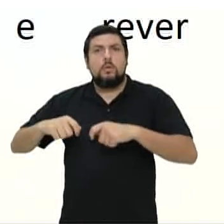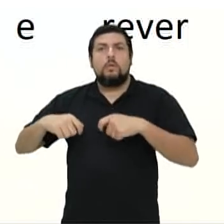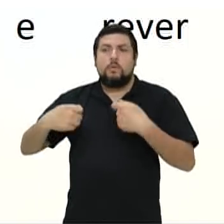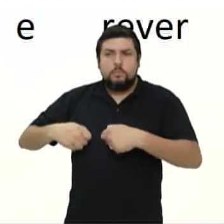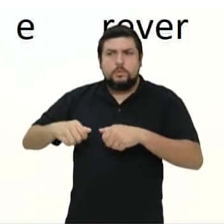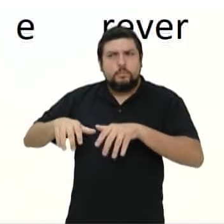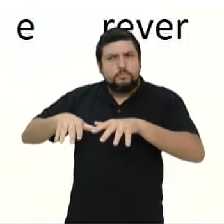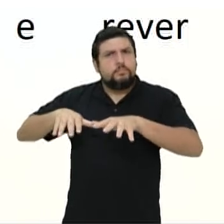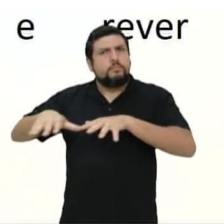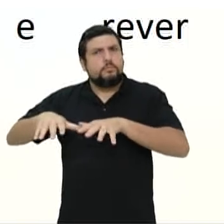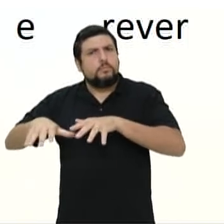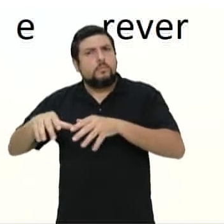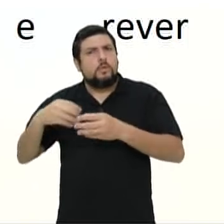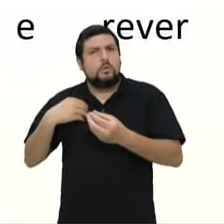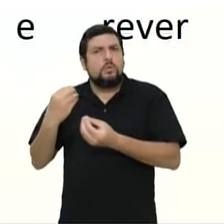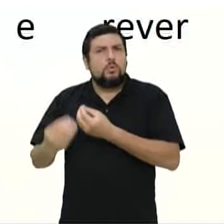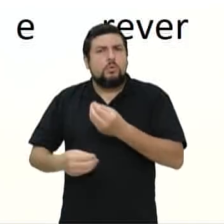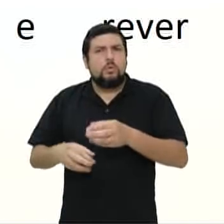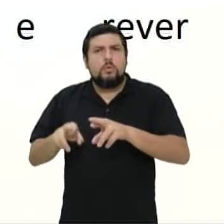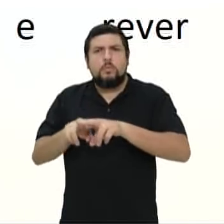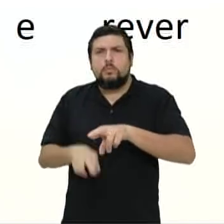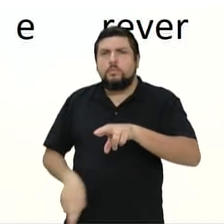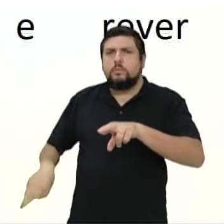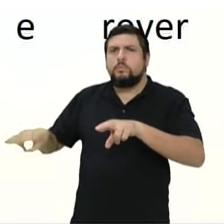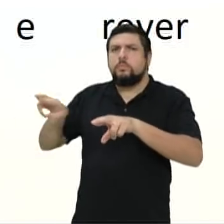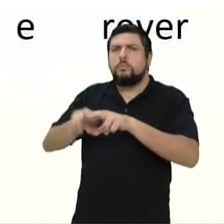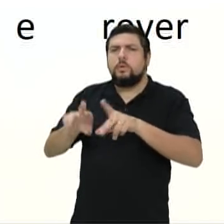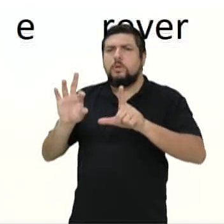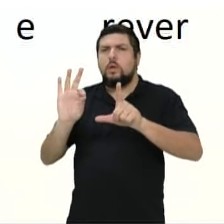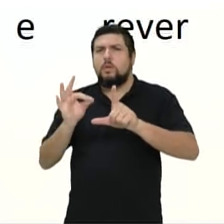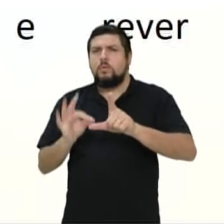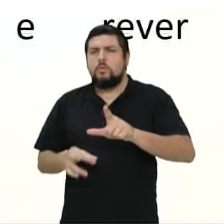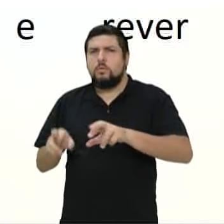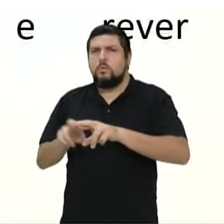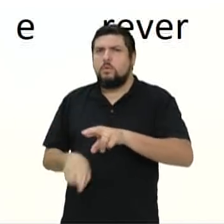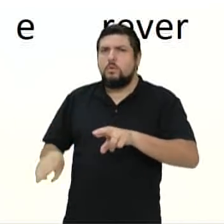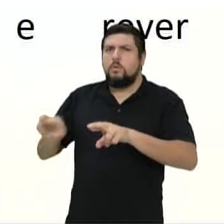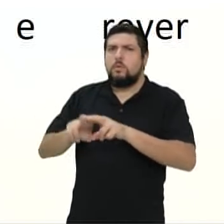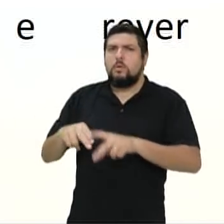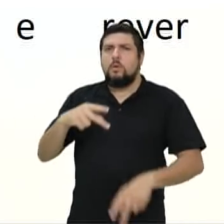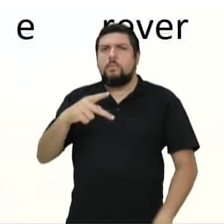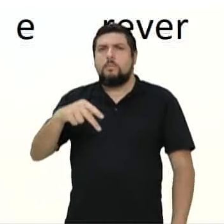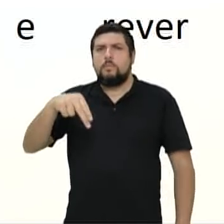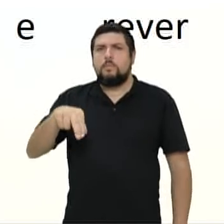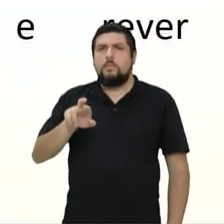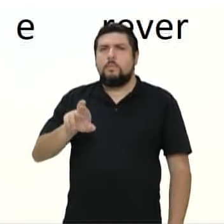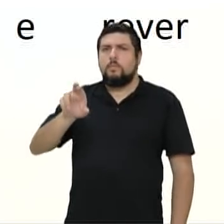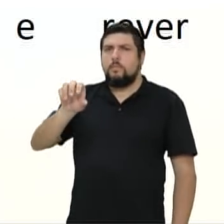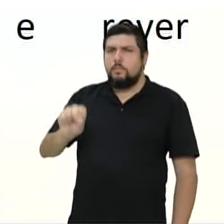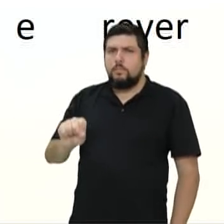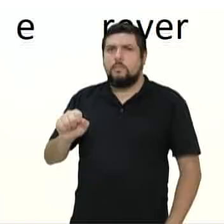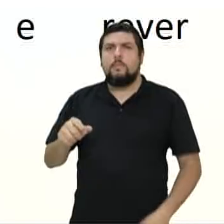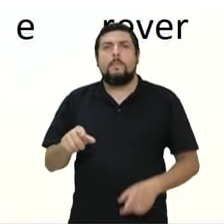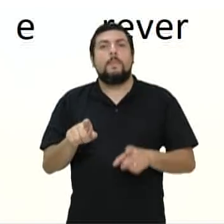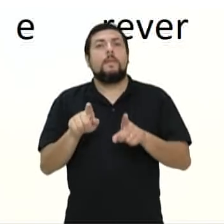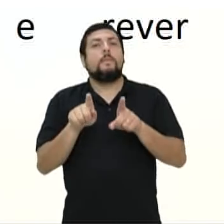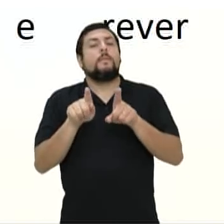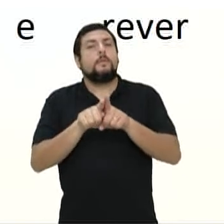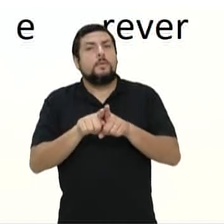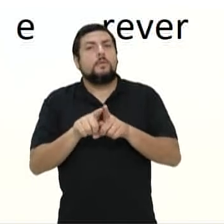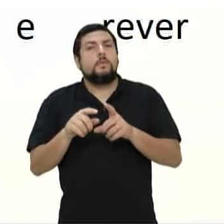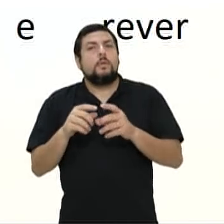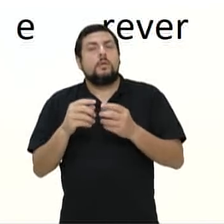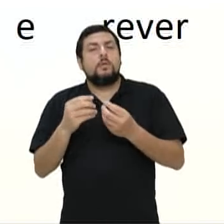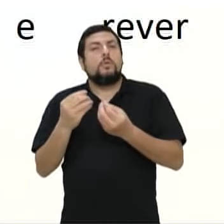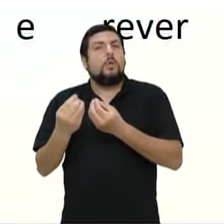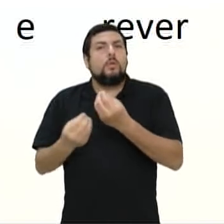para atender à logística reversa previstas na PNRS e também da